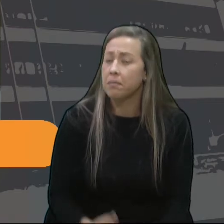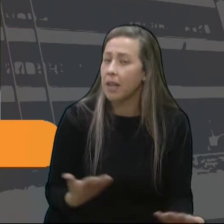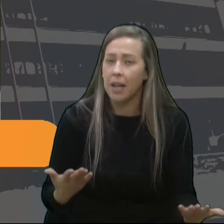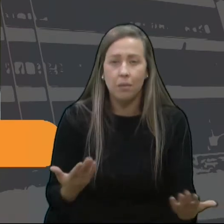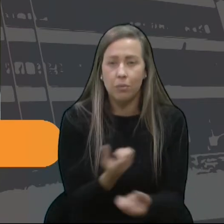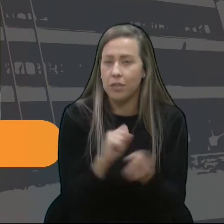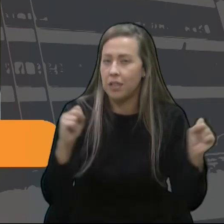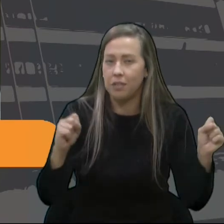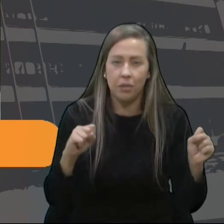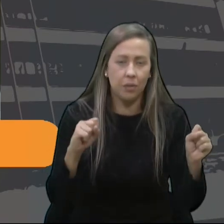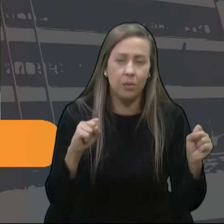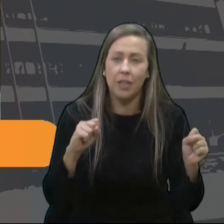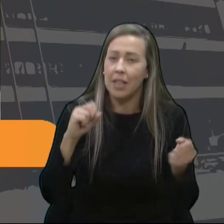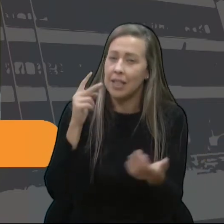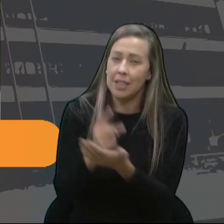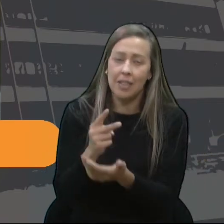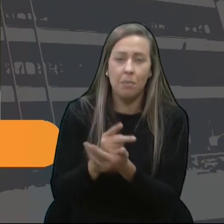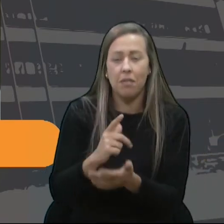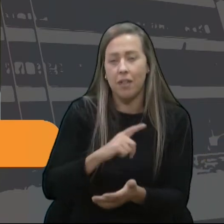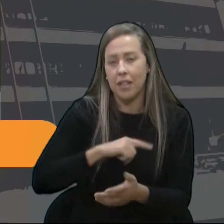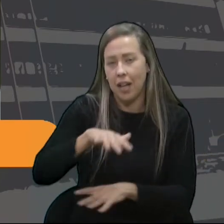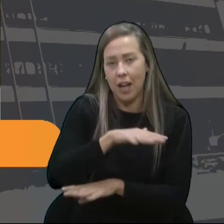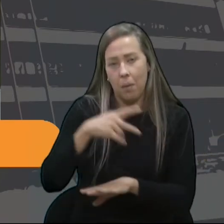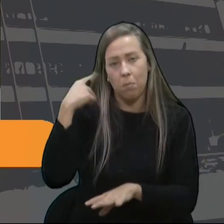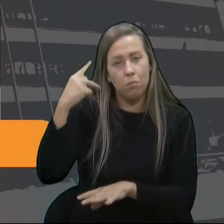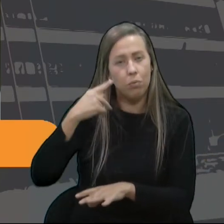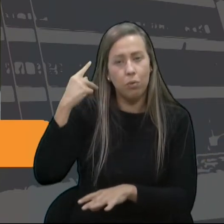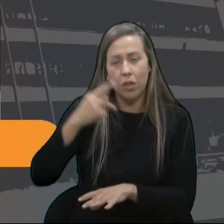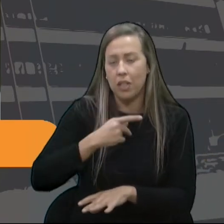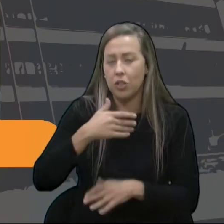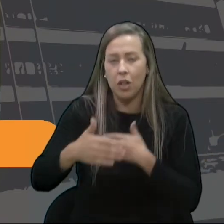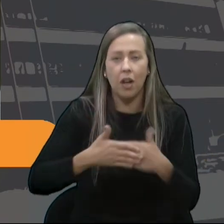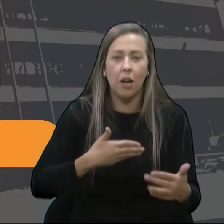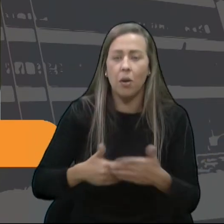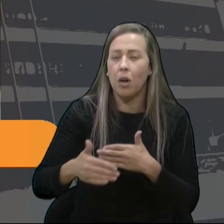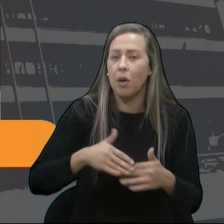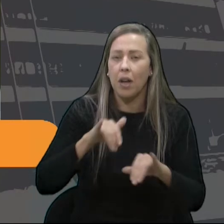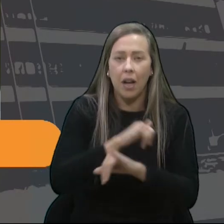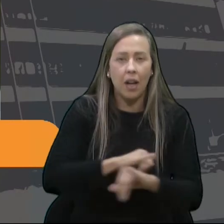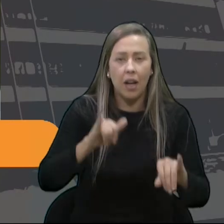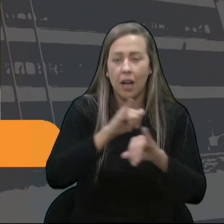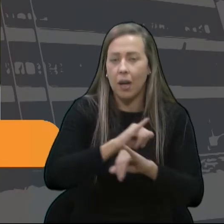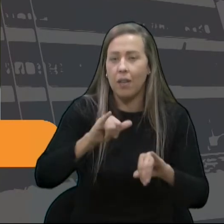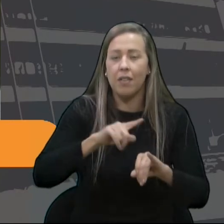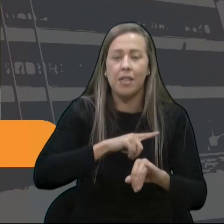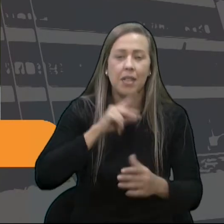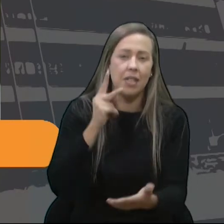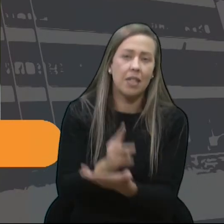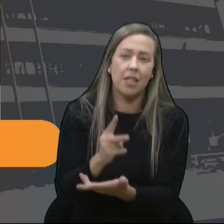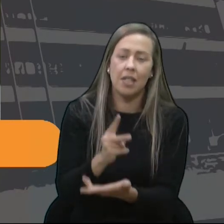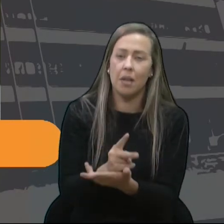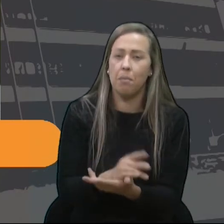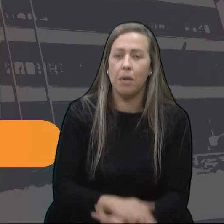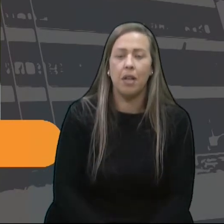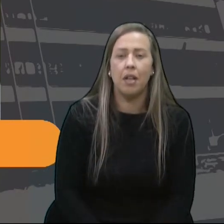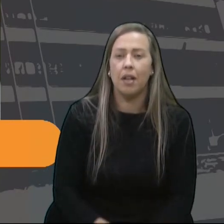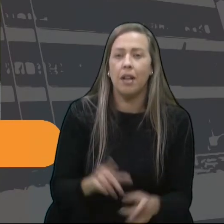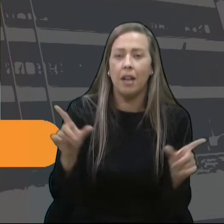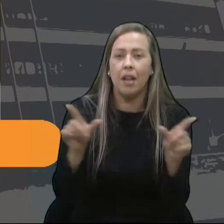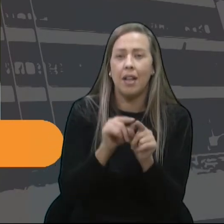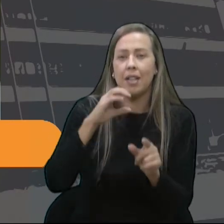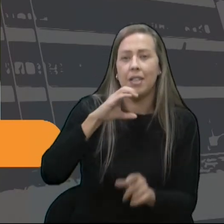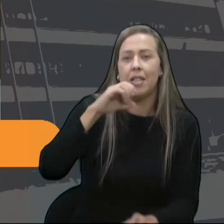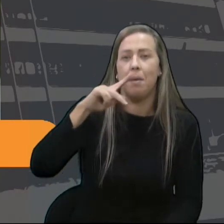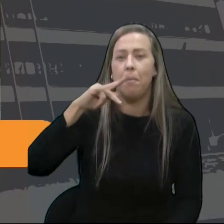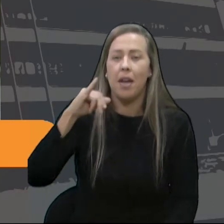inegável que sempre vai haver uso político de qualquer comissão parlamentar de inquérito, né? A abreviação